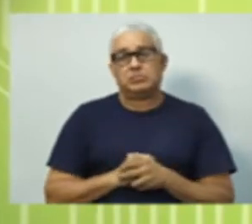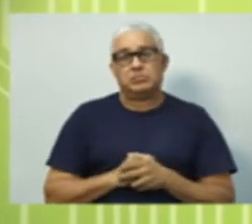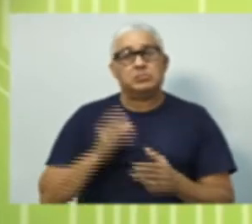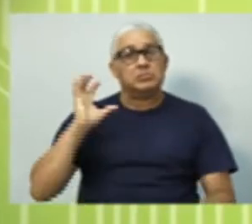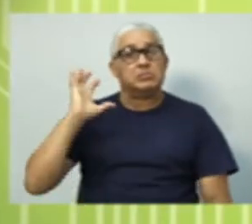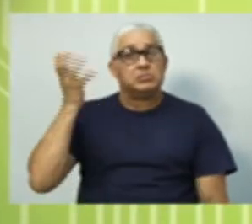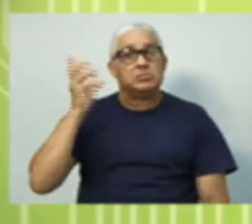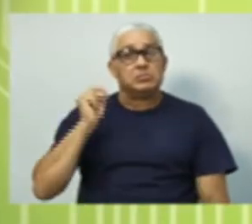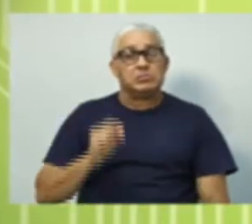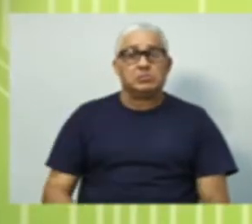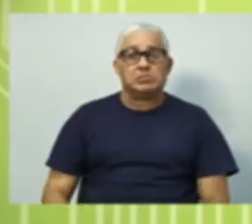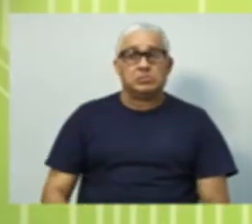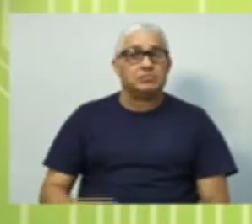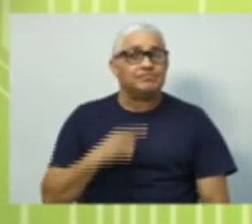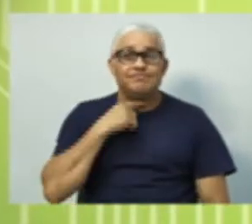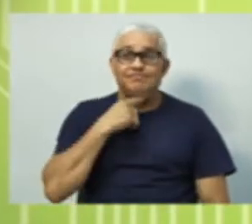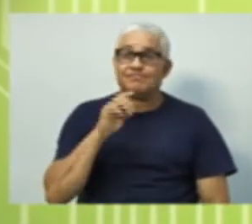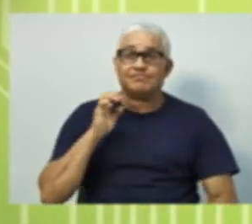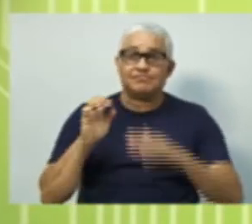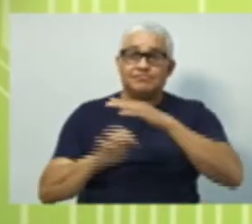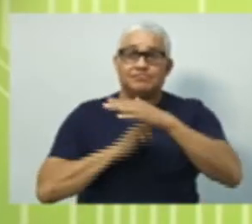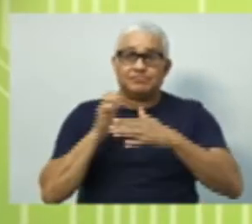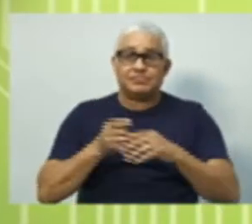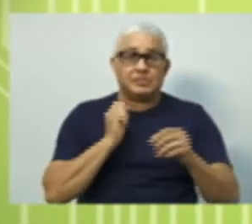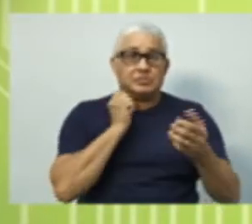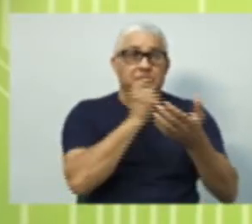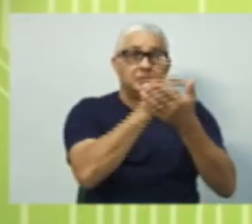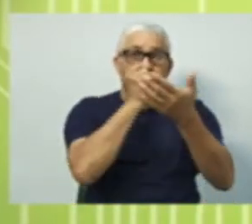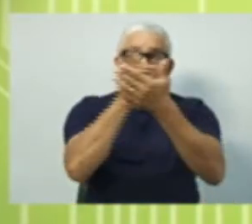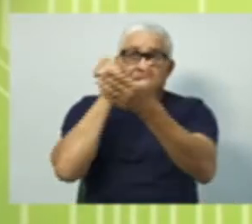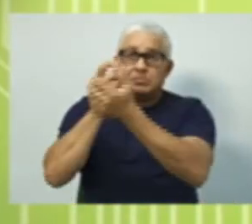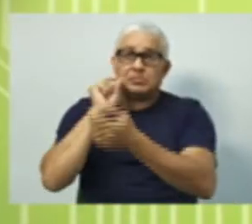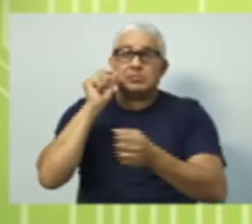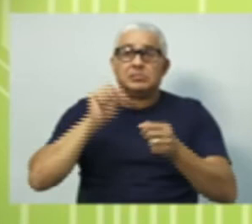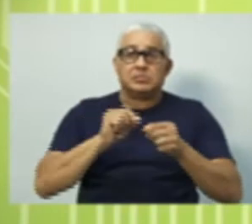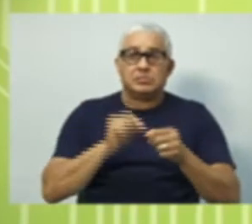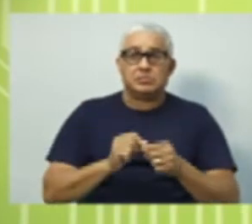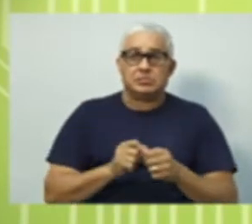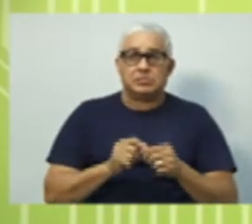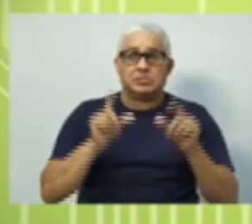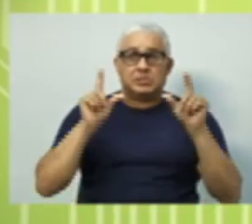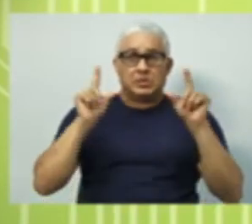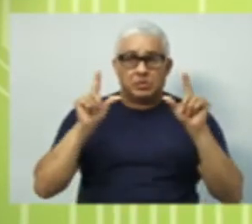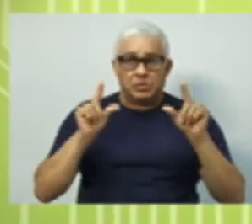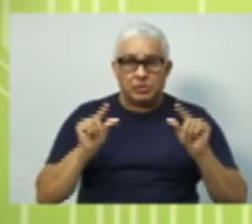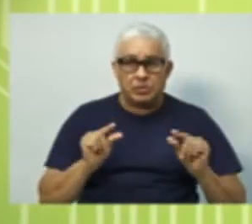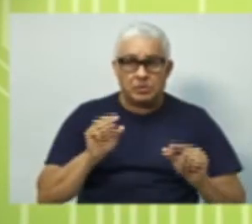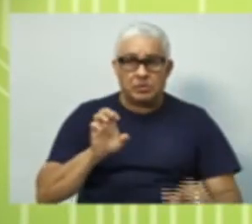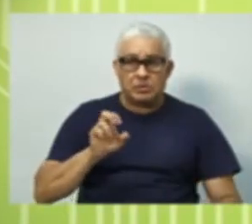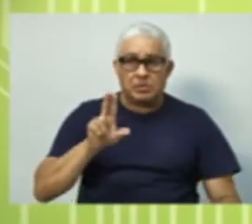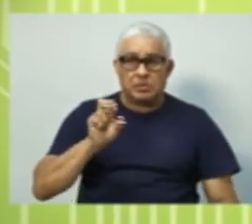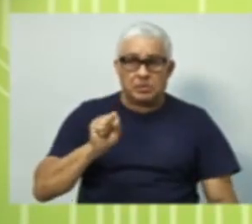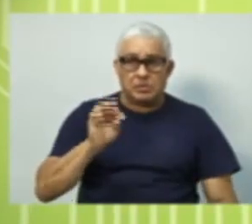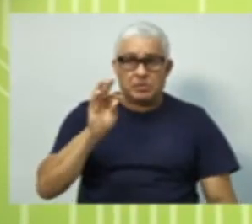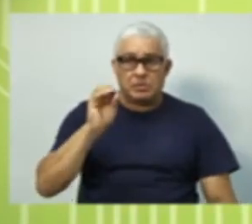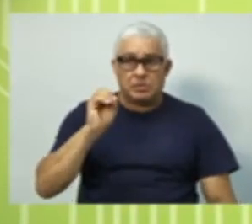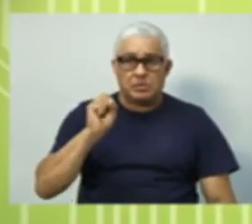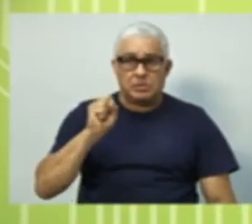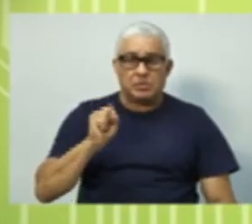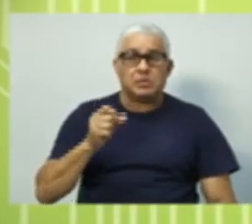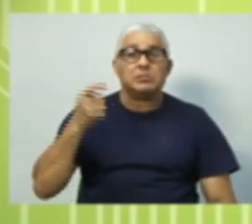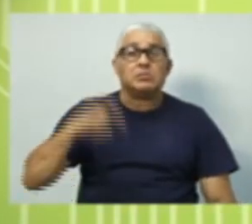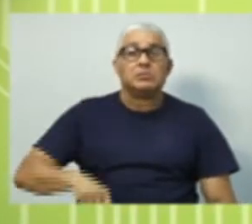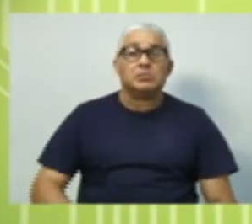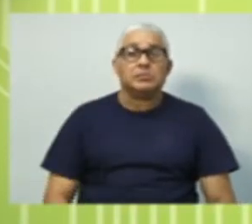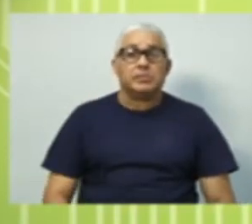casa, para comprar um carro e até para planejar a faculdade dos filhos. Está muito, tá correto a